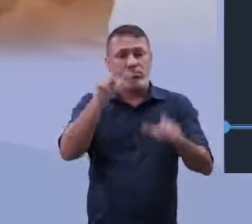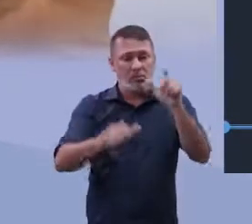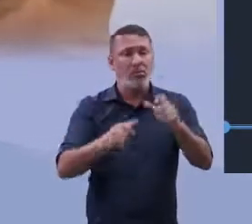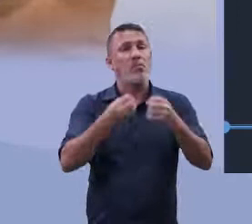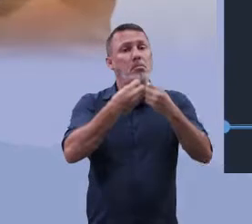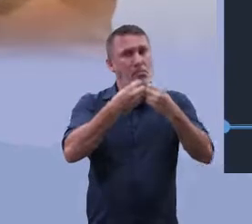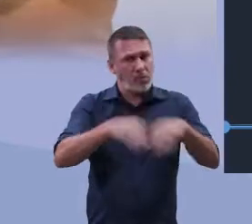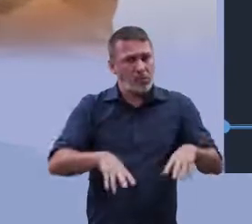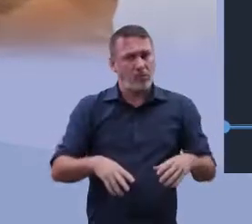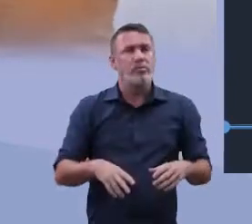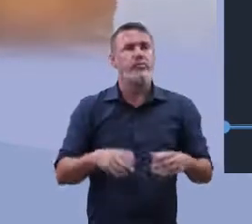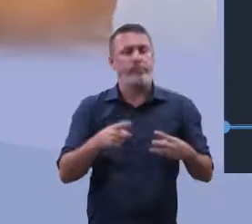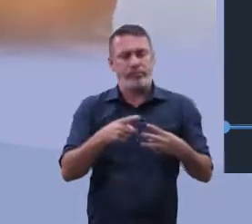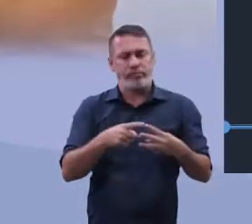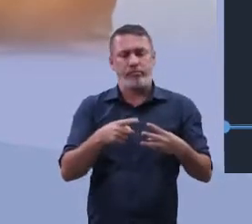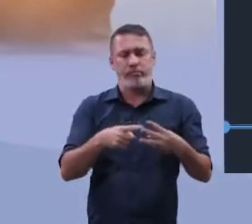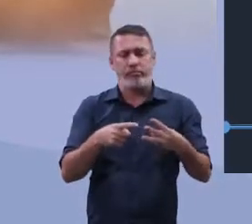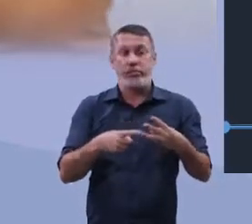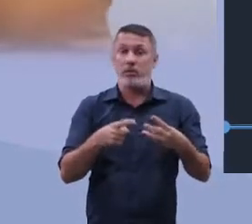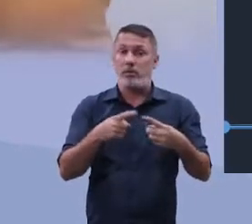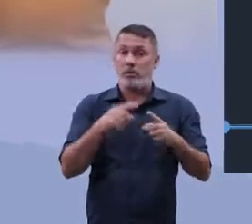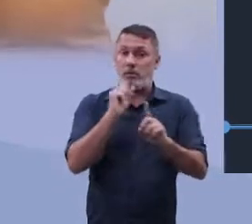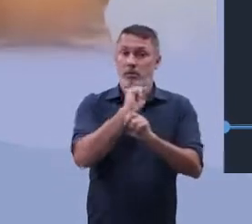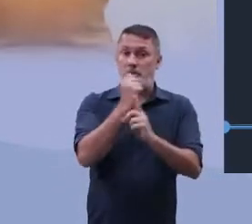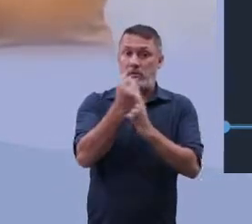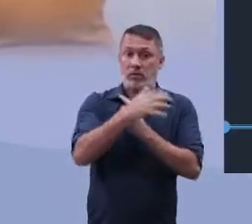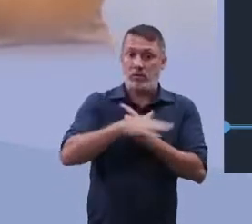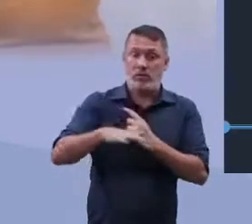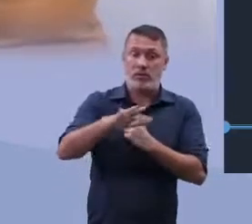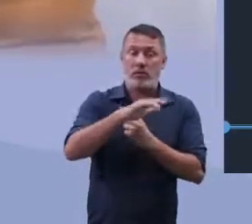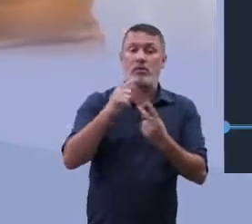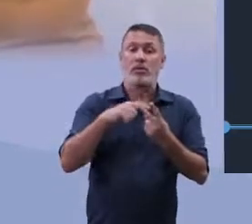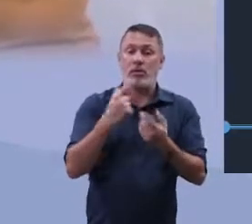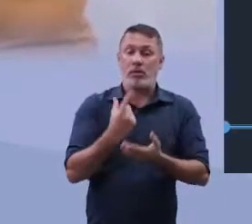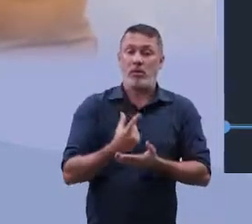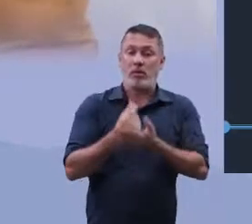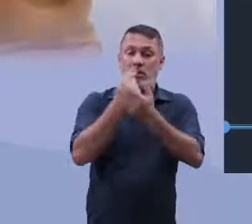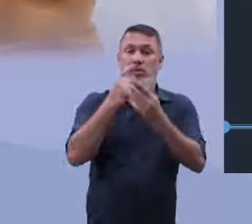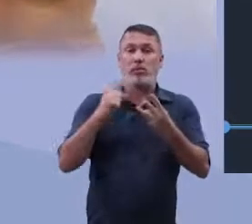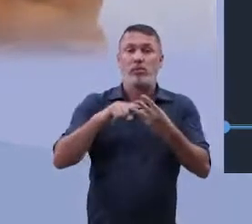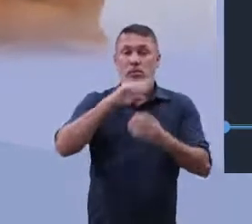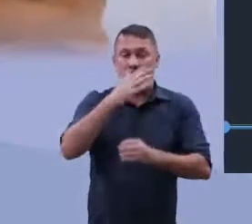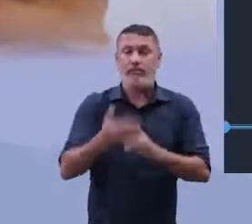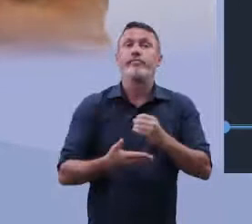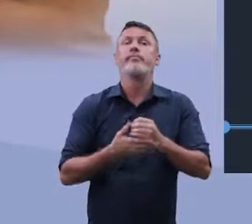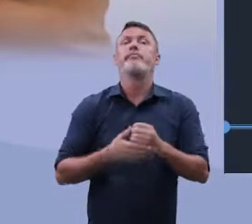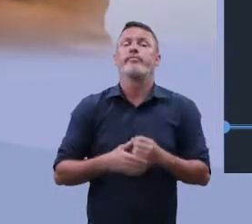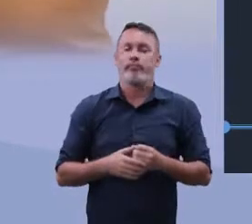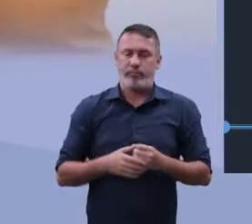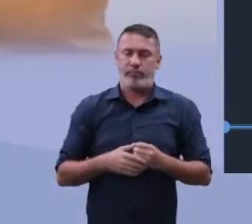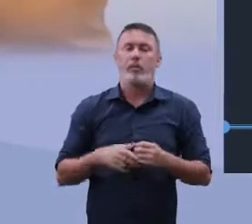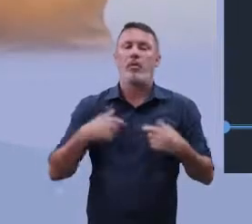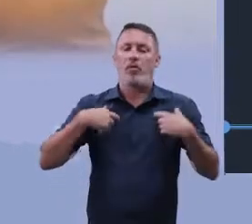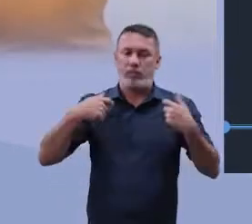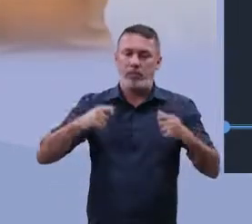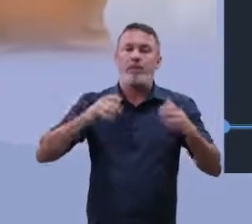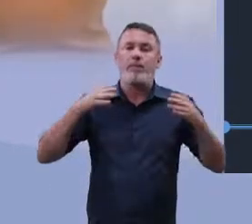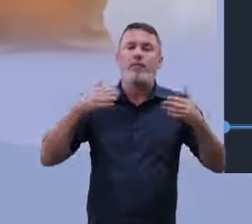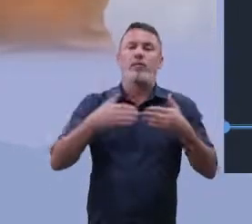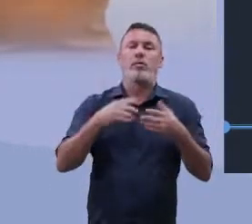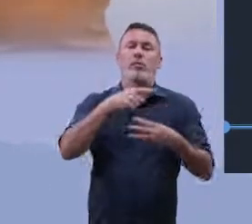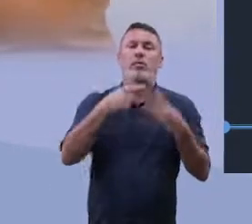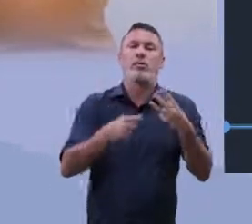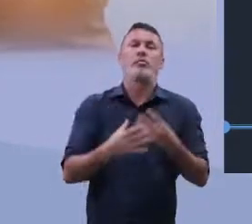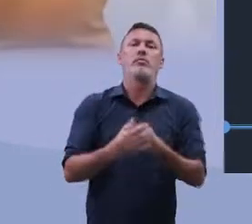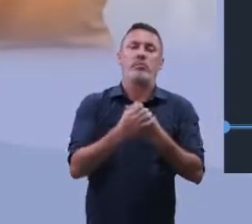indivíduo. É uma tríade: sociedade, economia e sustentabilidade. Eu preciso trabalhar como